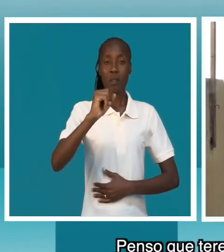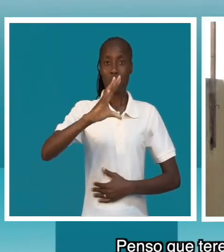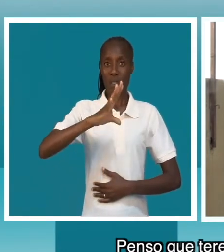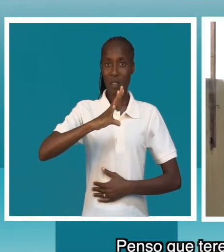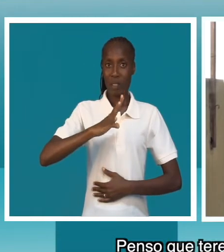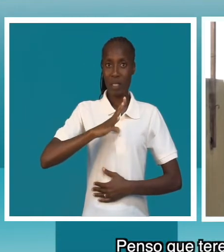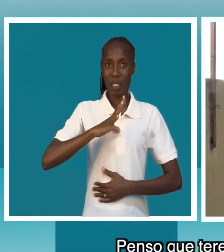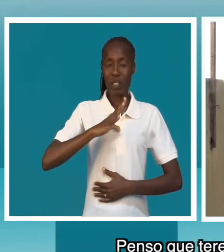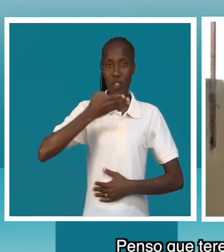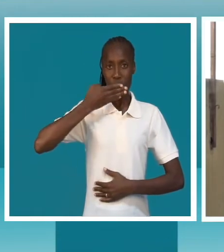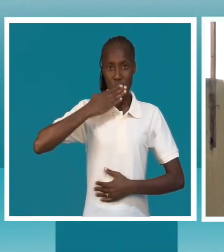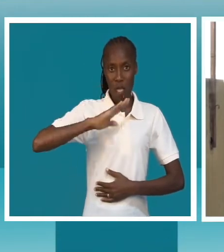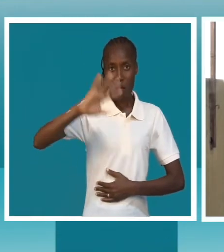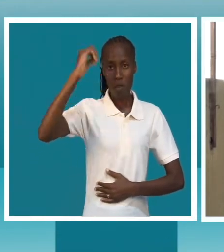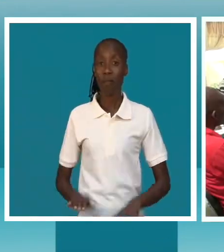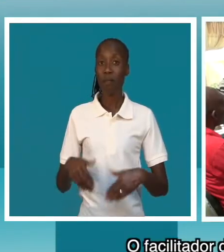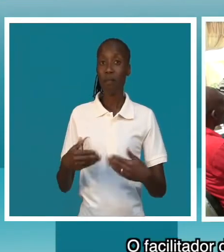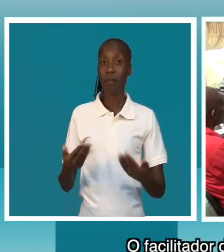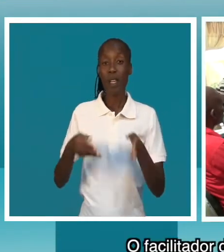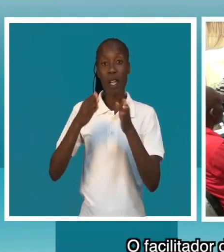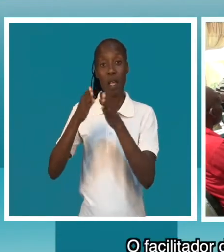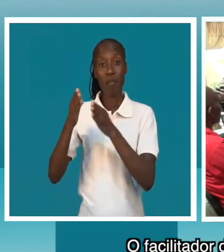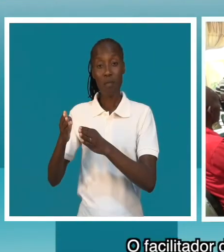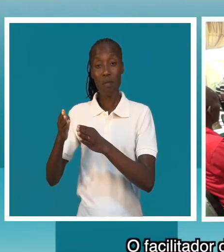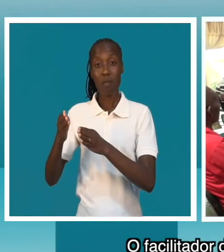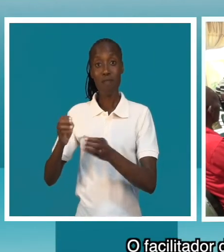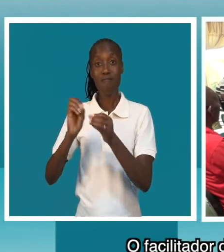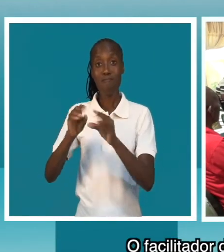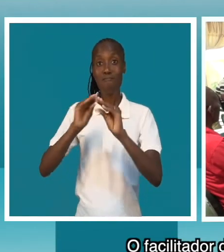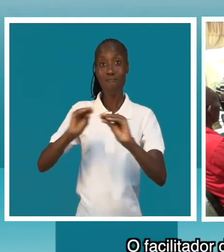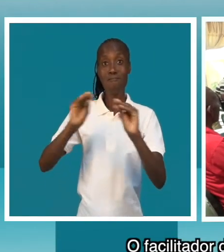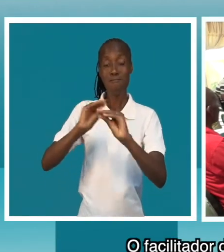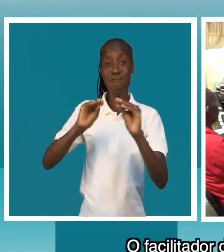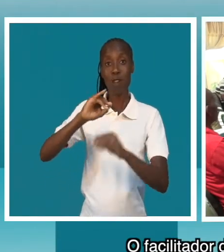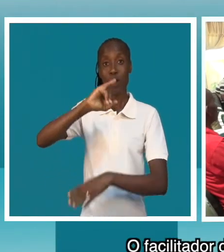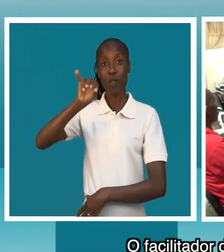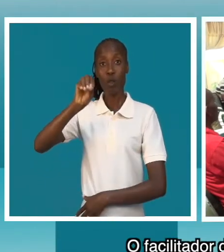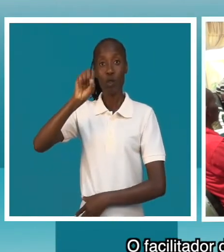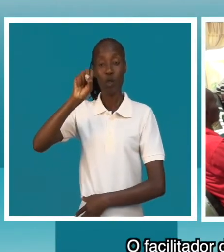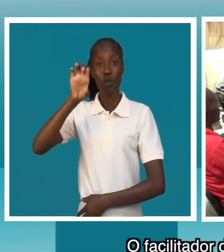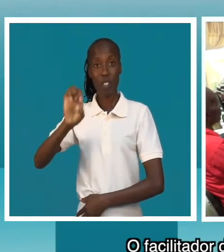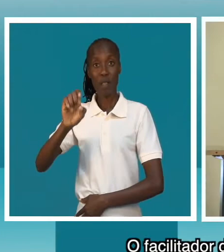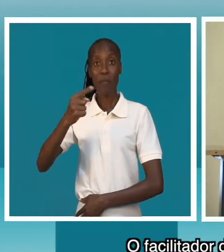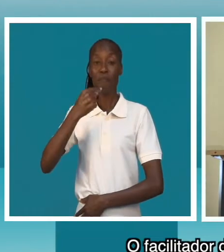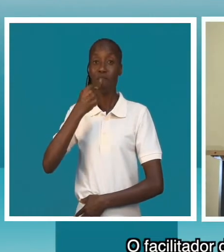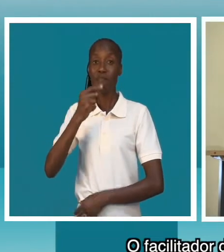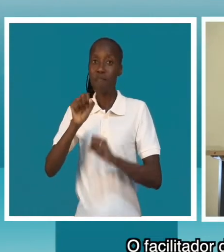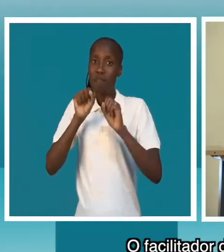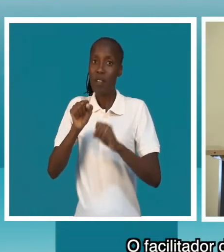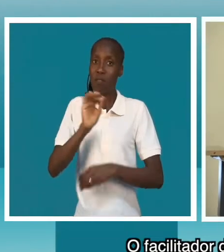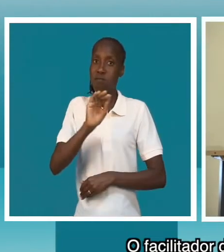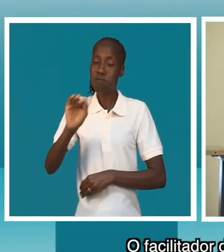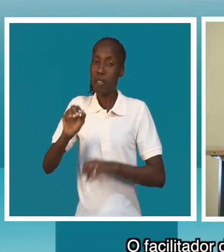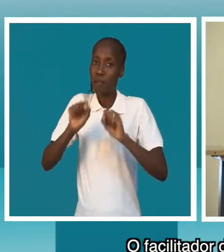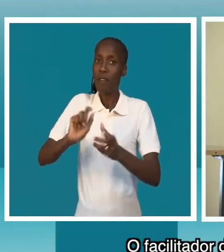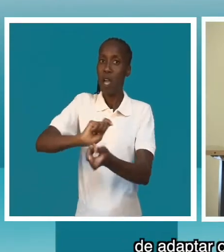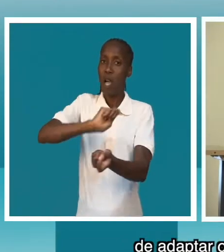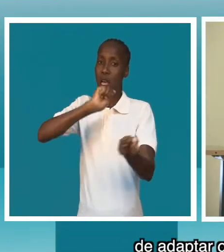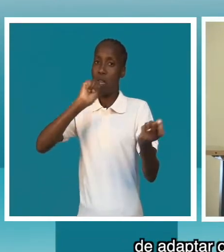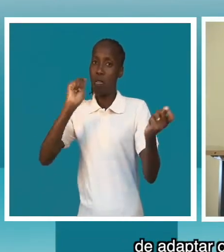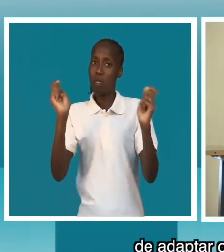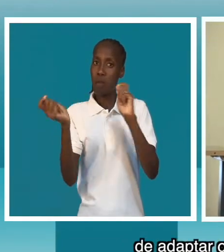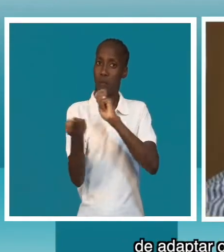podermos transmitir à nossa província de Tete. O facilitador do treinamento, José Rodrigo, chama atenção para a necessidade de